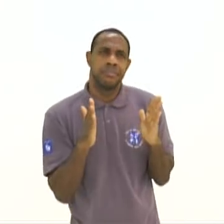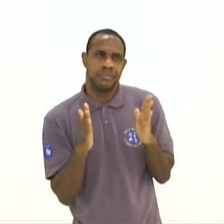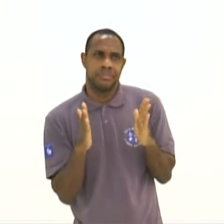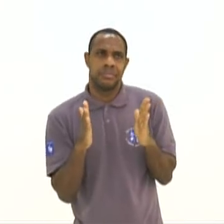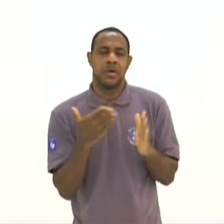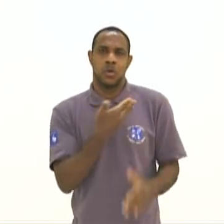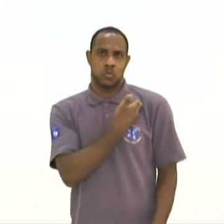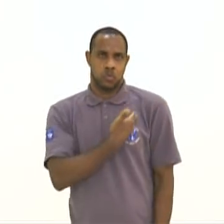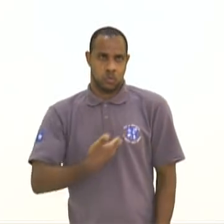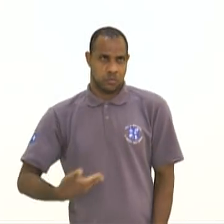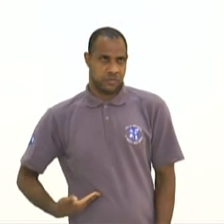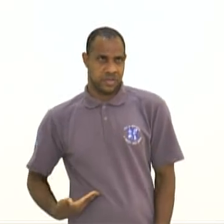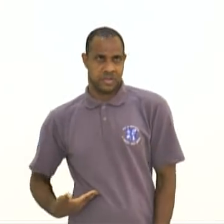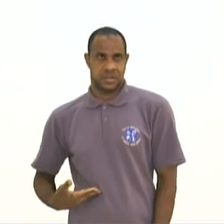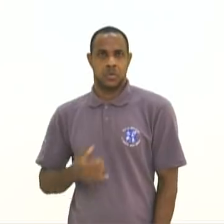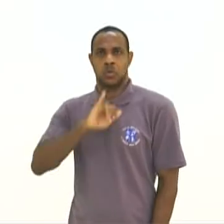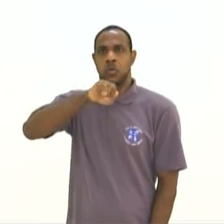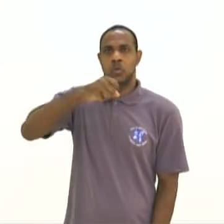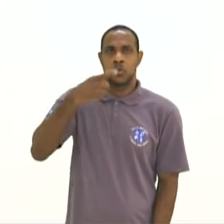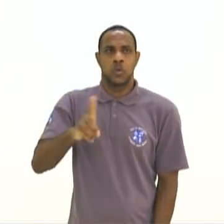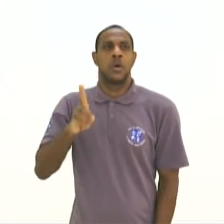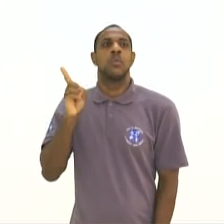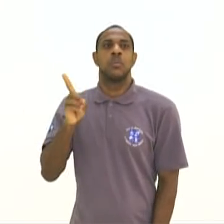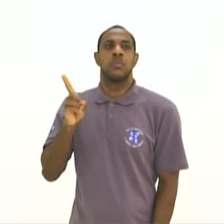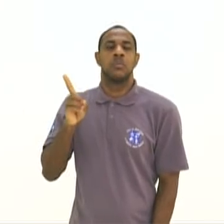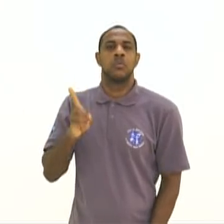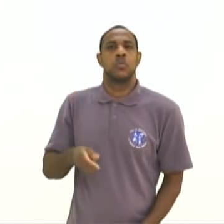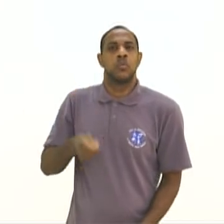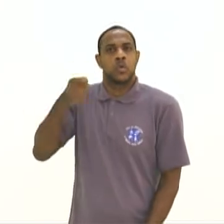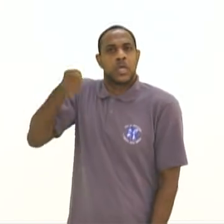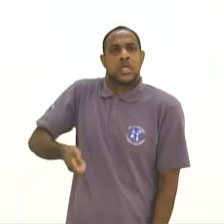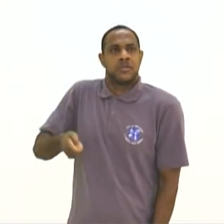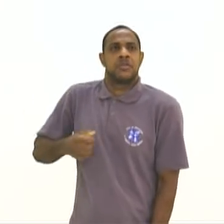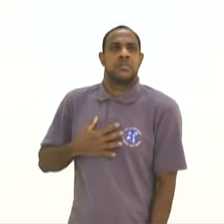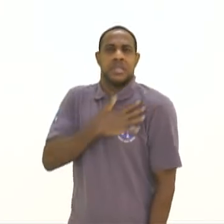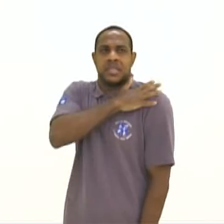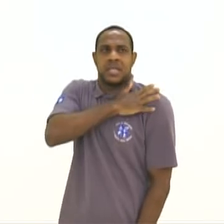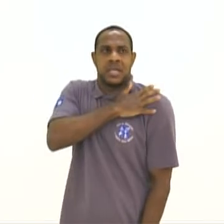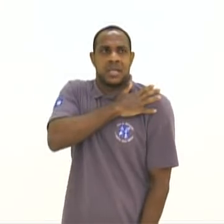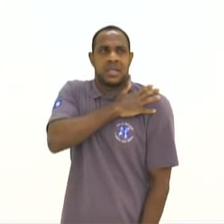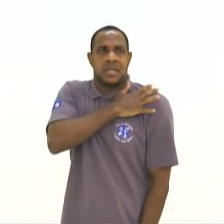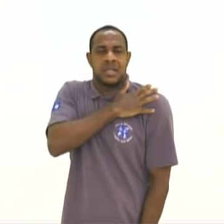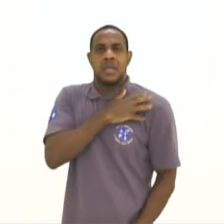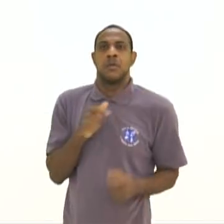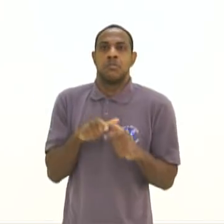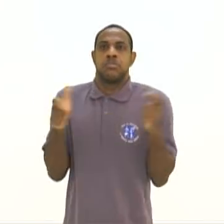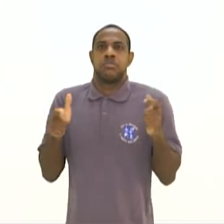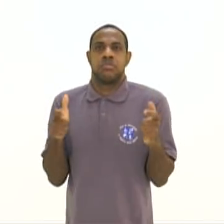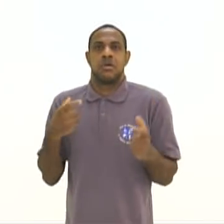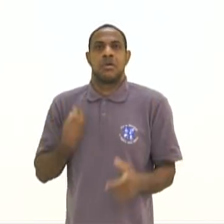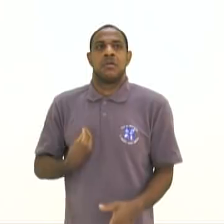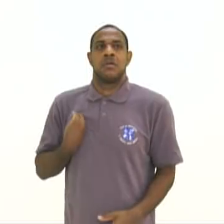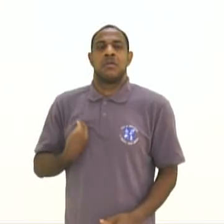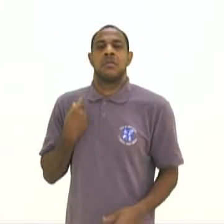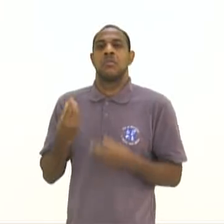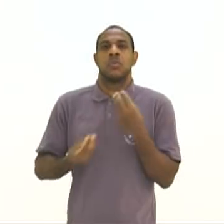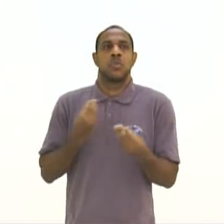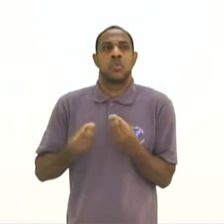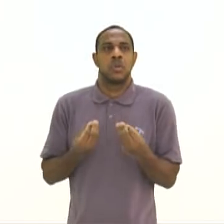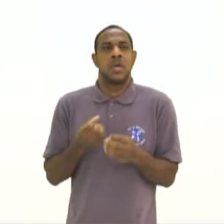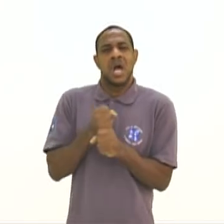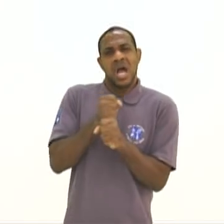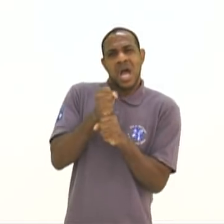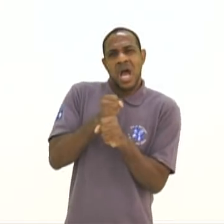João Figueiredo, o regime militar brasileiro conheceu o seu auge, vivendo o que a famosa expressão classificou como